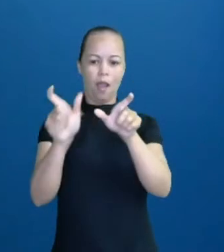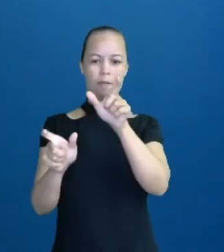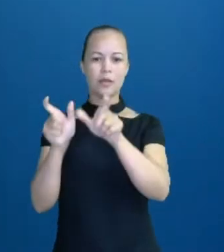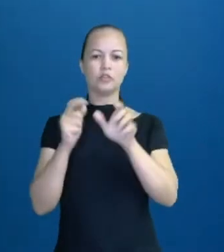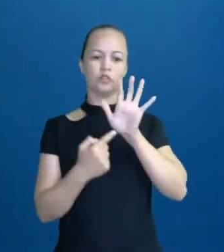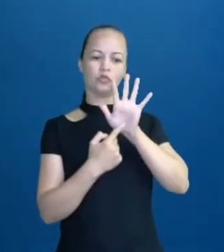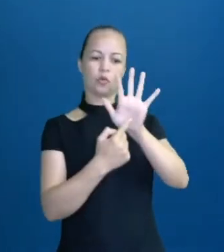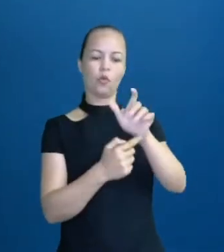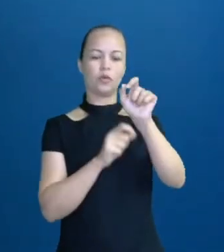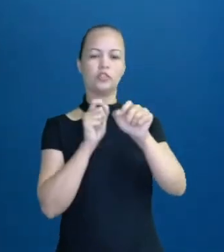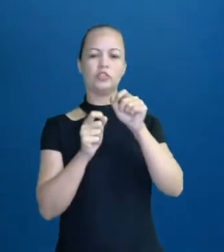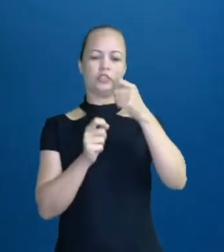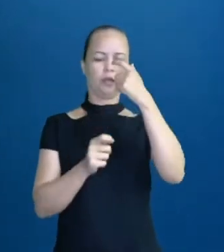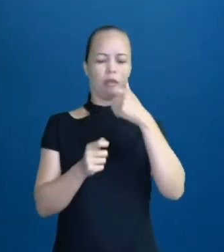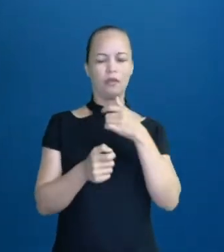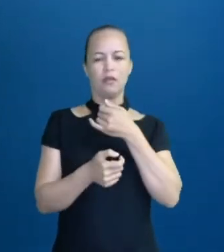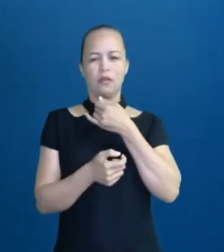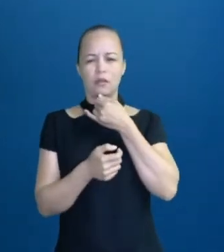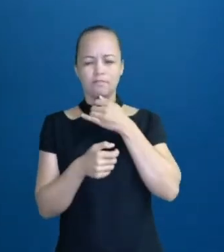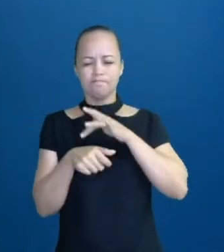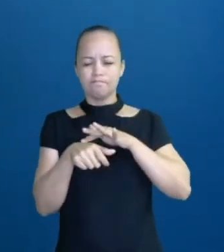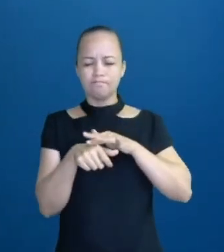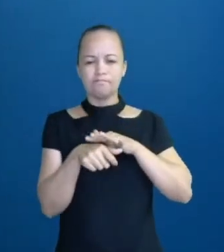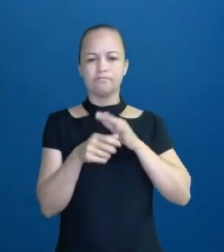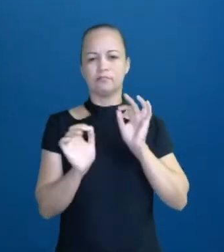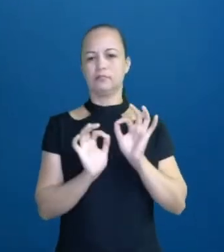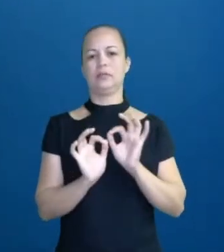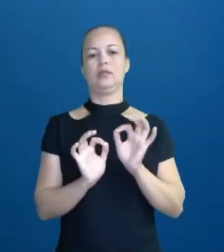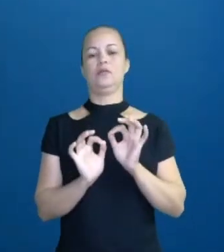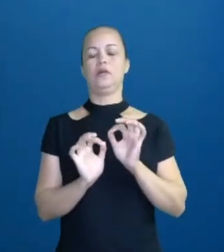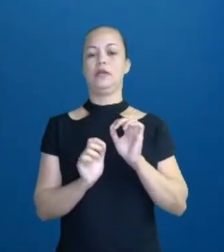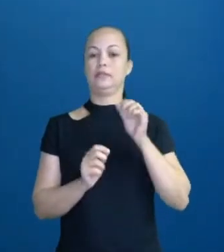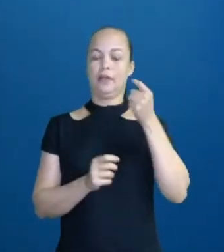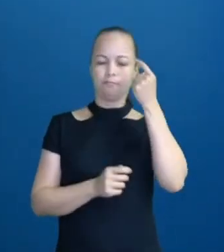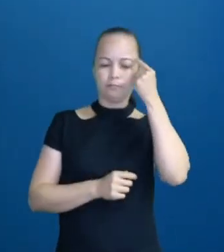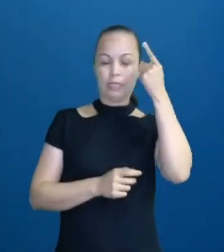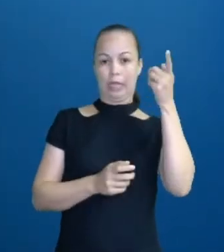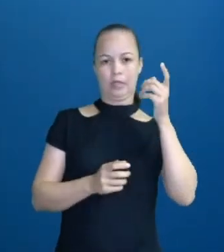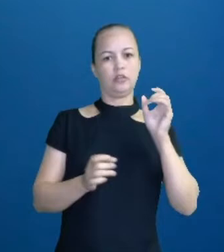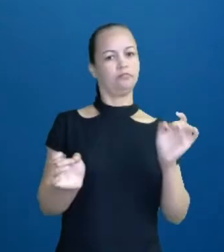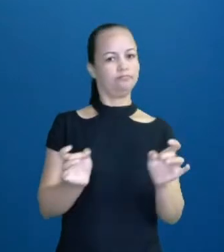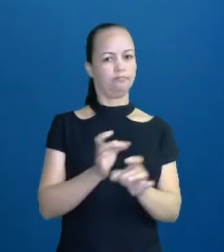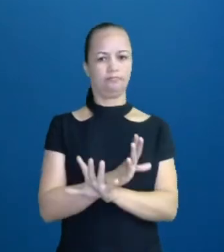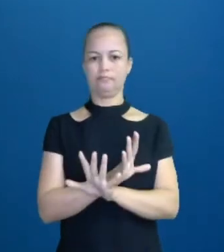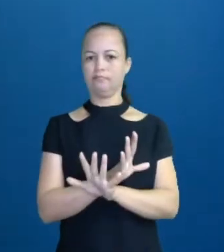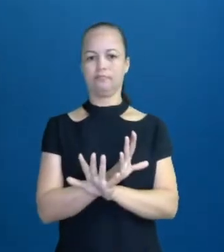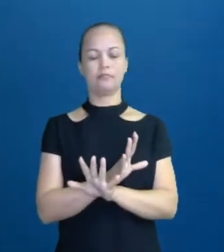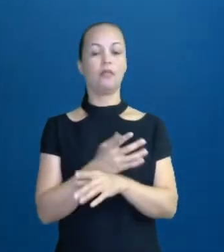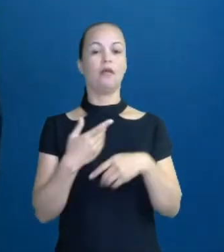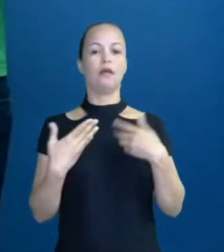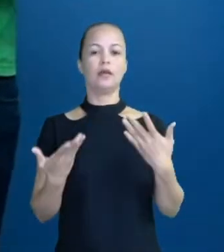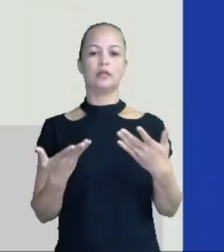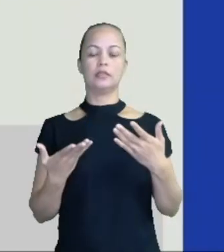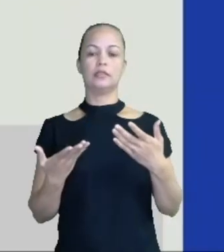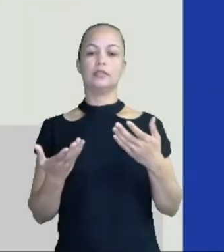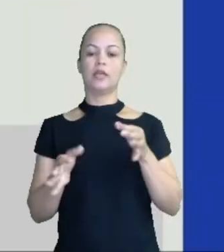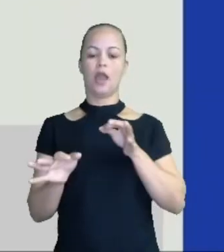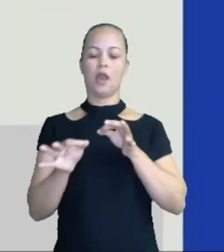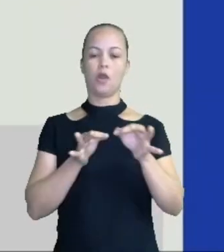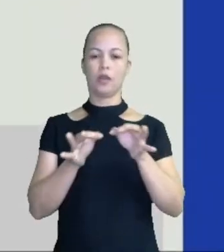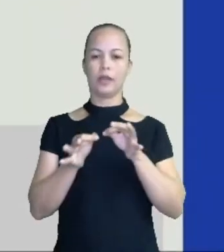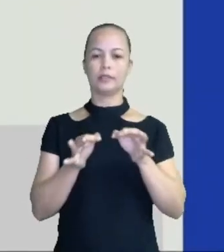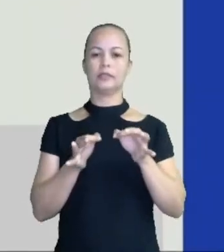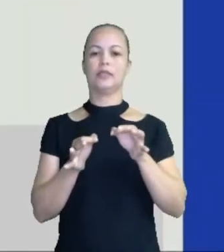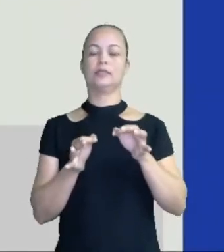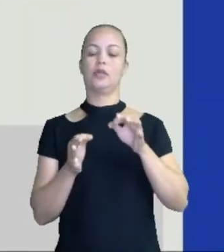visivelmente um estado físico debilitado. Não, essa ideia daí ela já foi superada, né? De acordo com a OMS, que eu falei